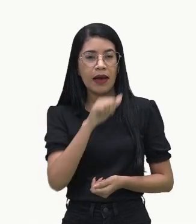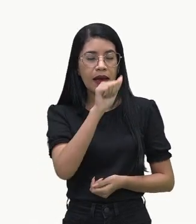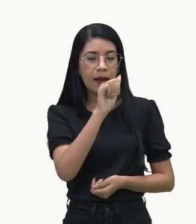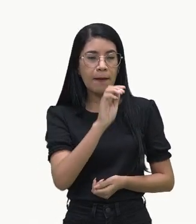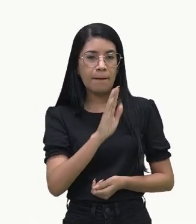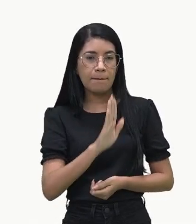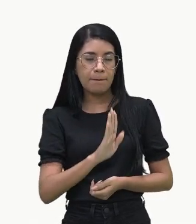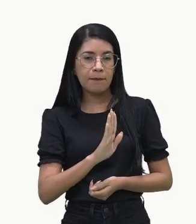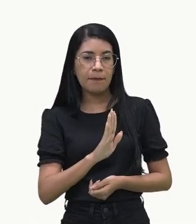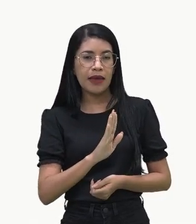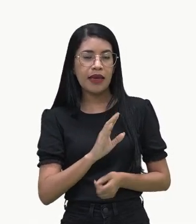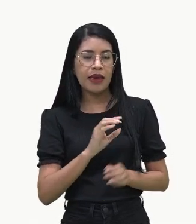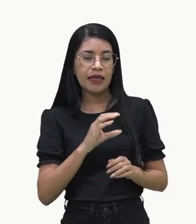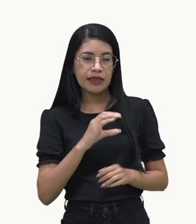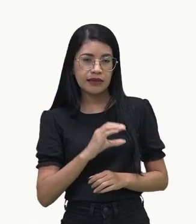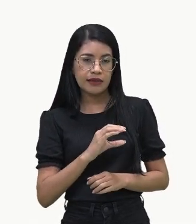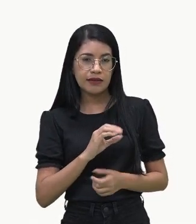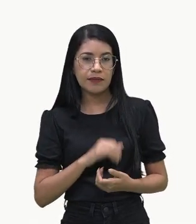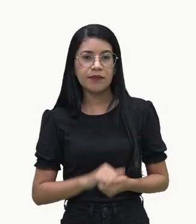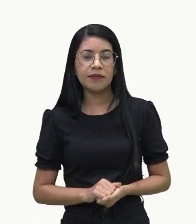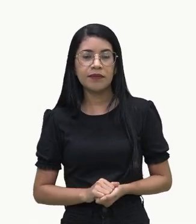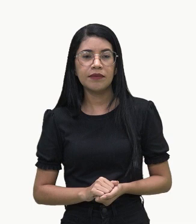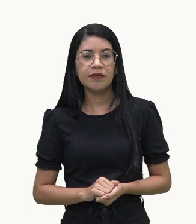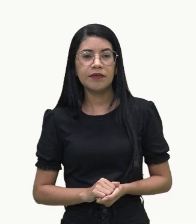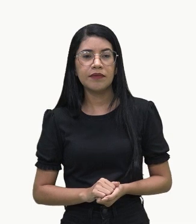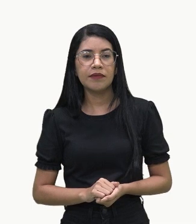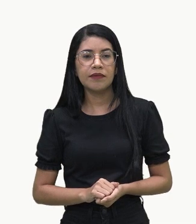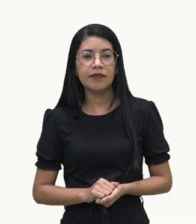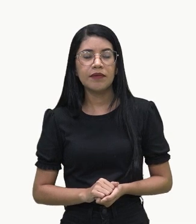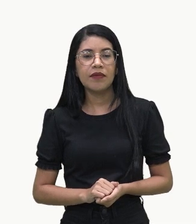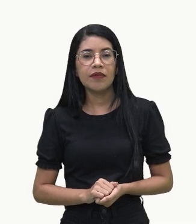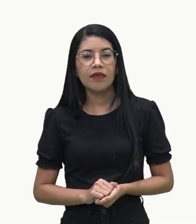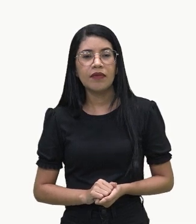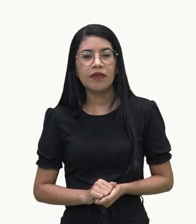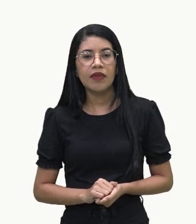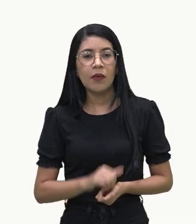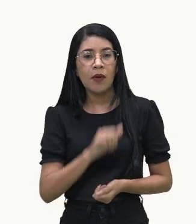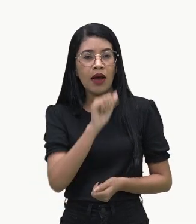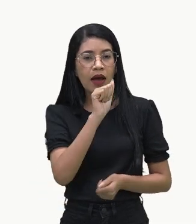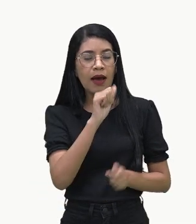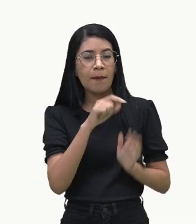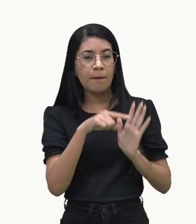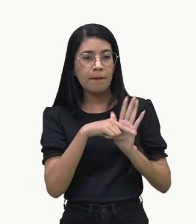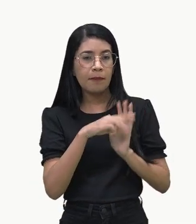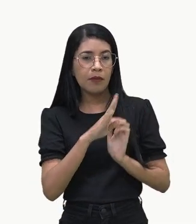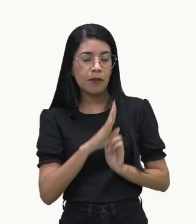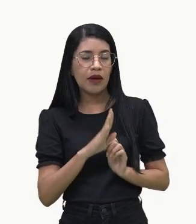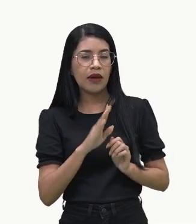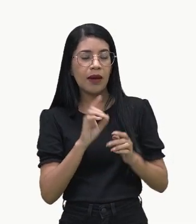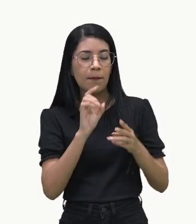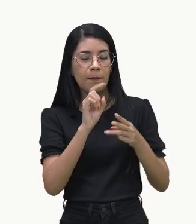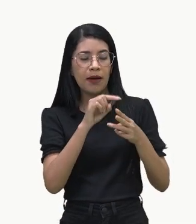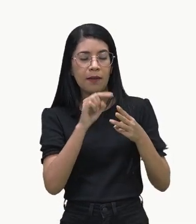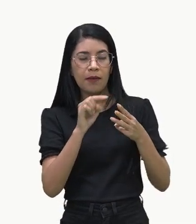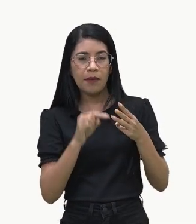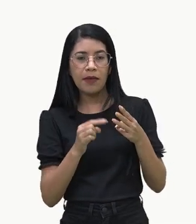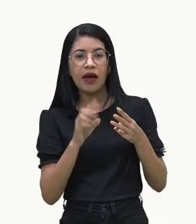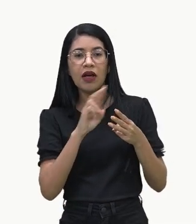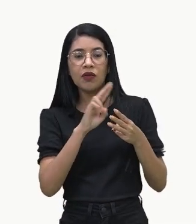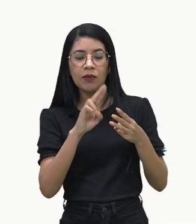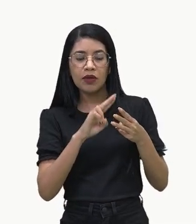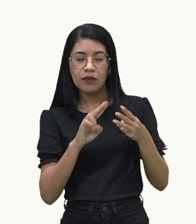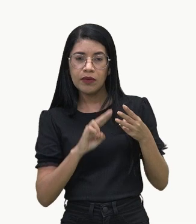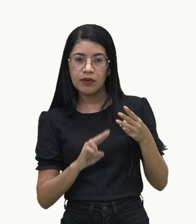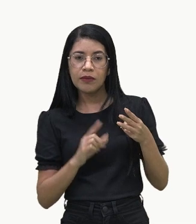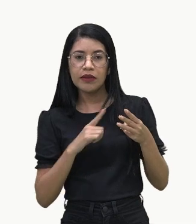por B e por C, e subtraio, cada número que faz parte dessa subtração vai receber um nome